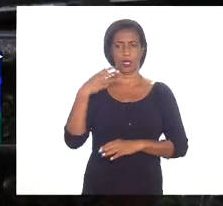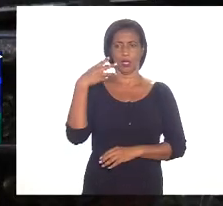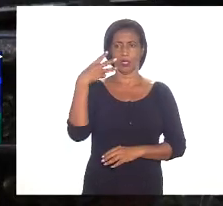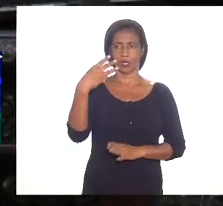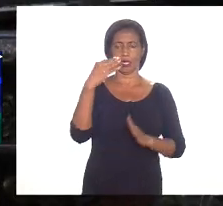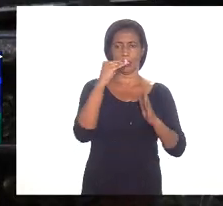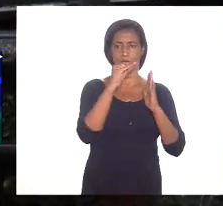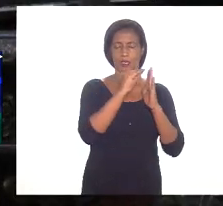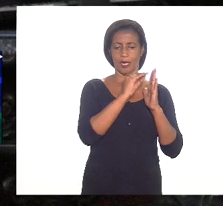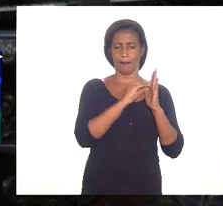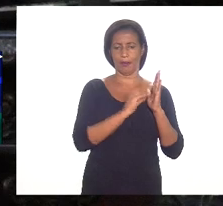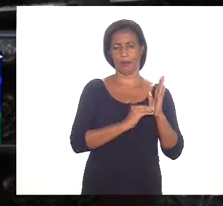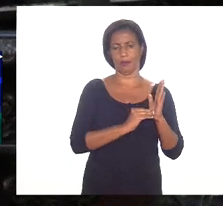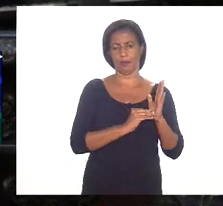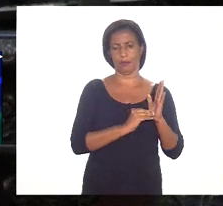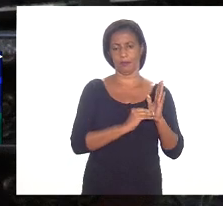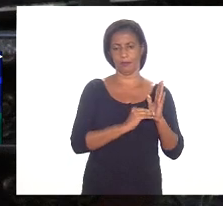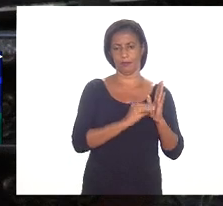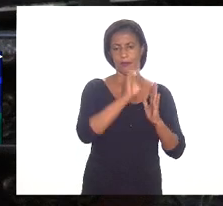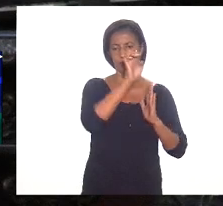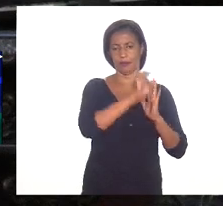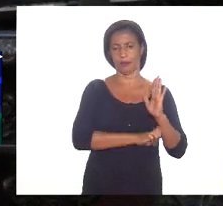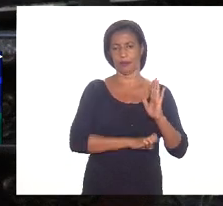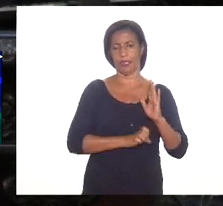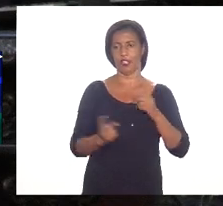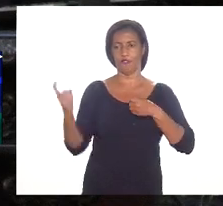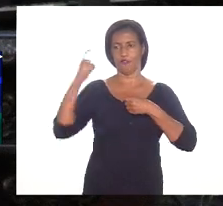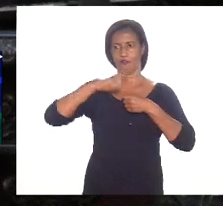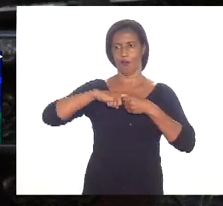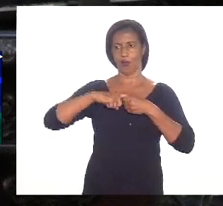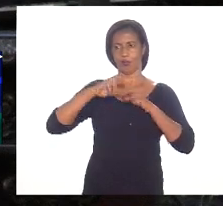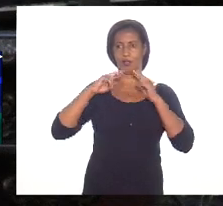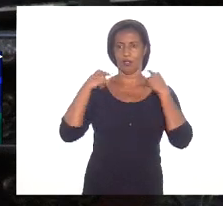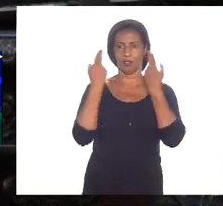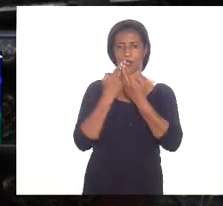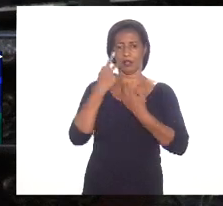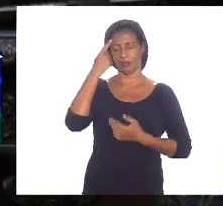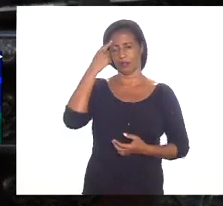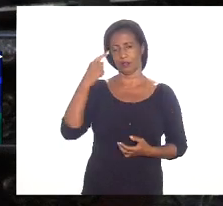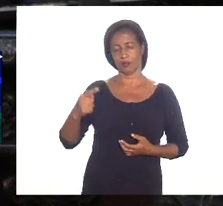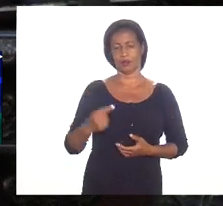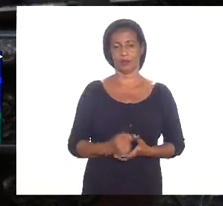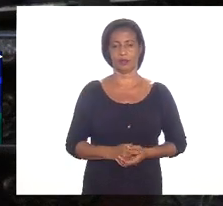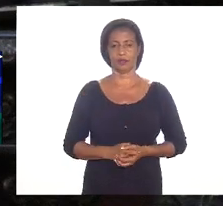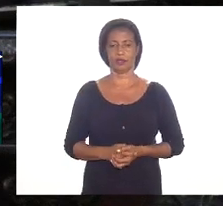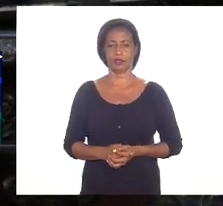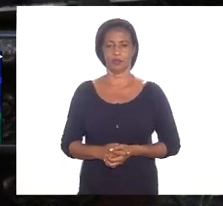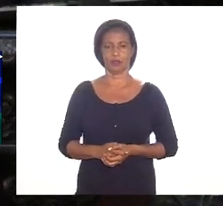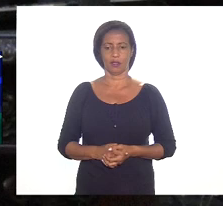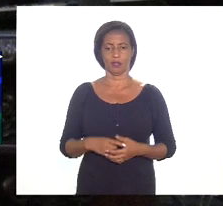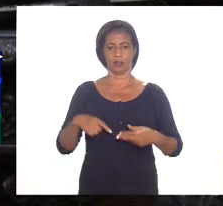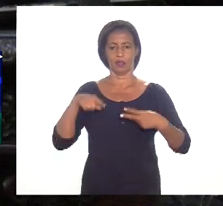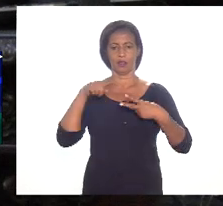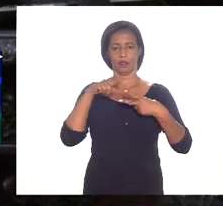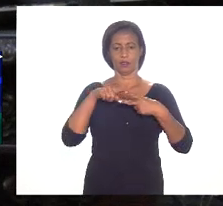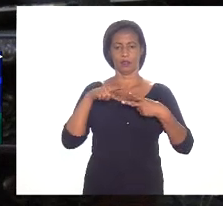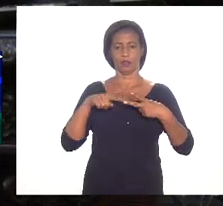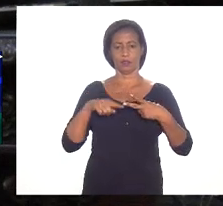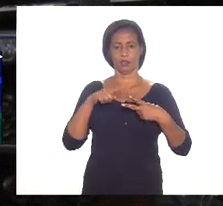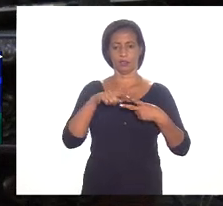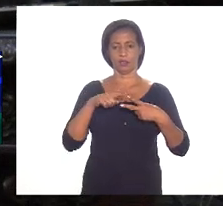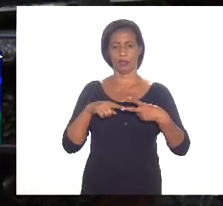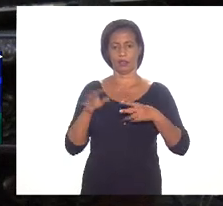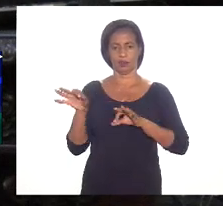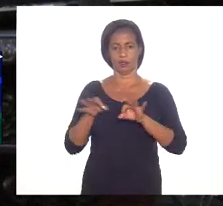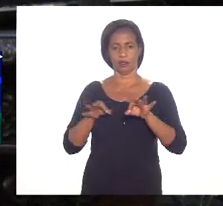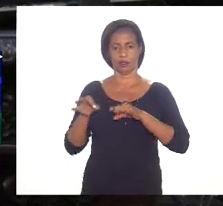três emendas e à tona a pauta na próxima semana e nós temos mais dois projetos e o tempo regulamentar